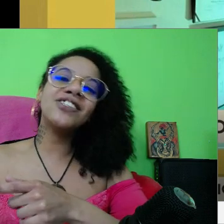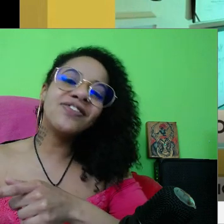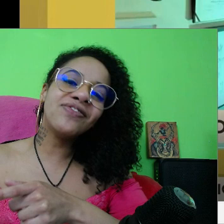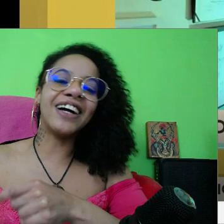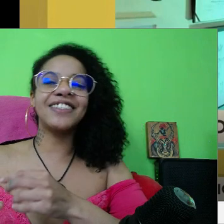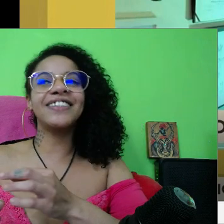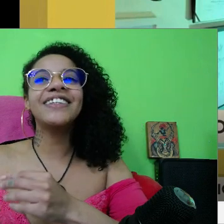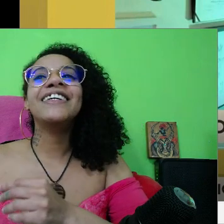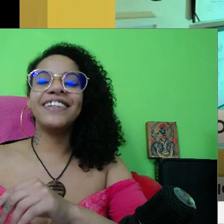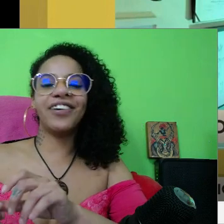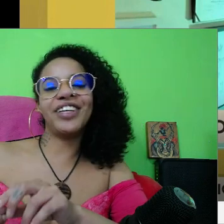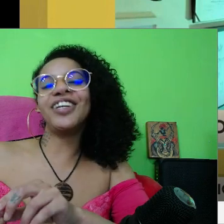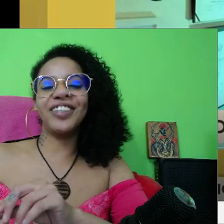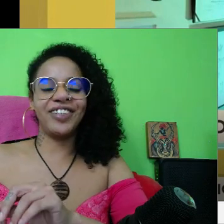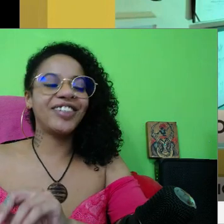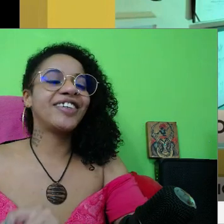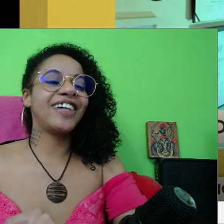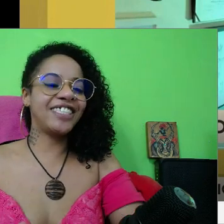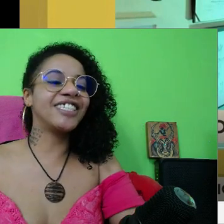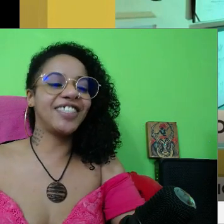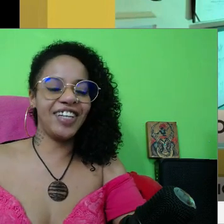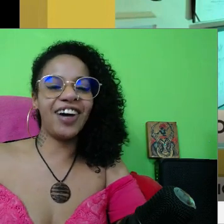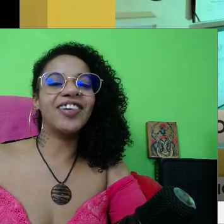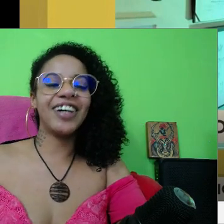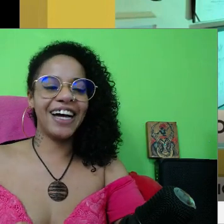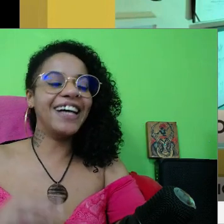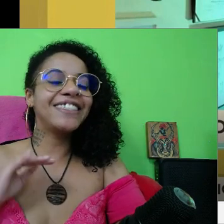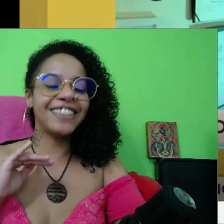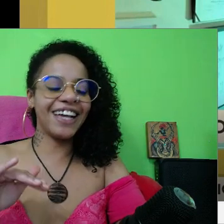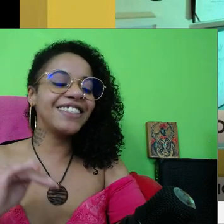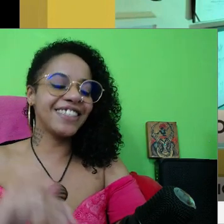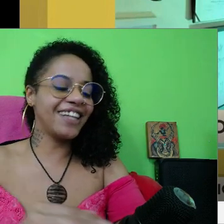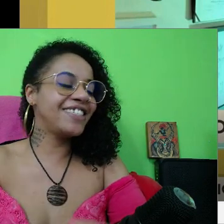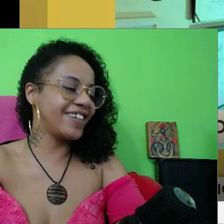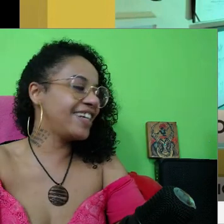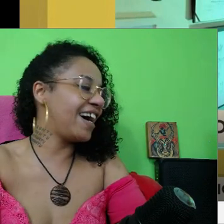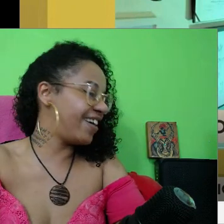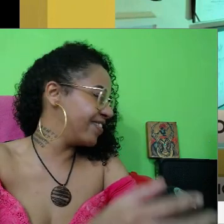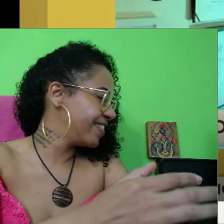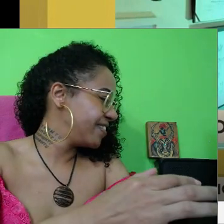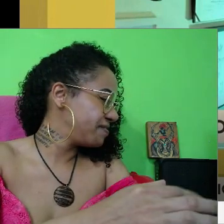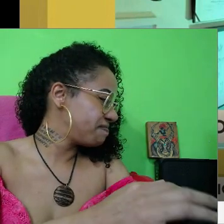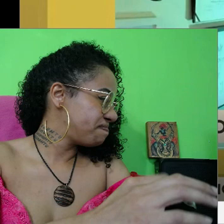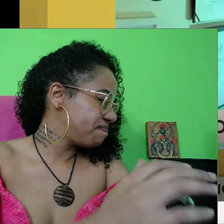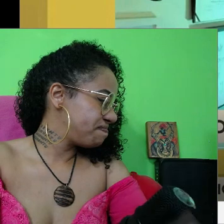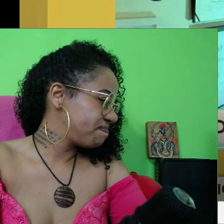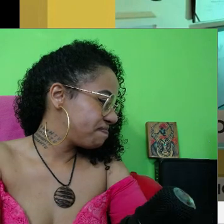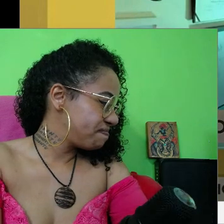é bastante diverso e eu adoro essa sensacional é sensacional